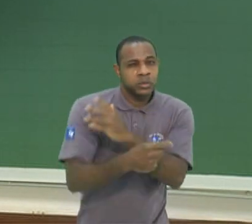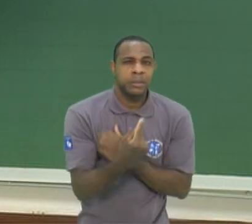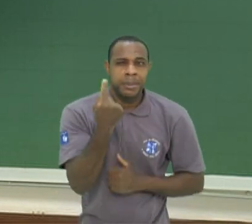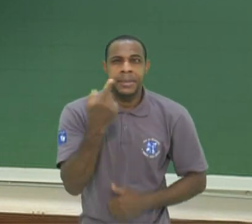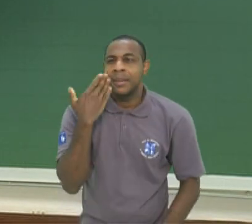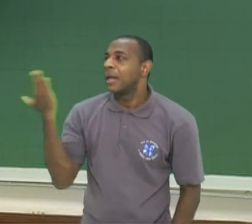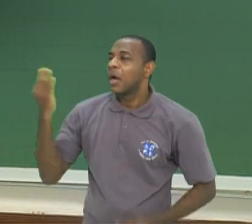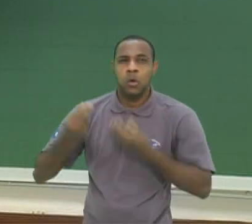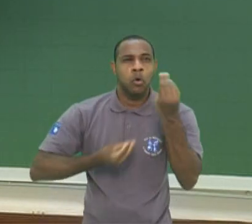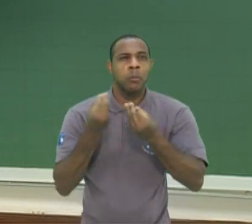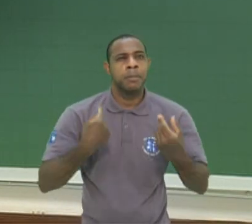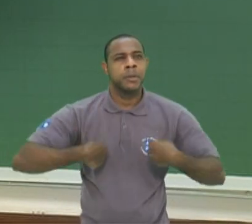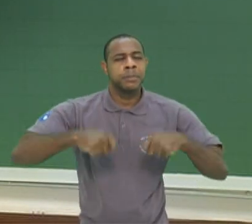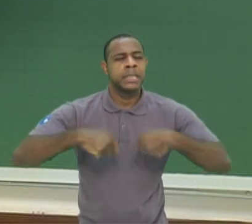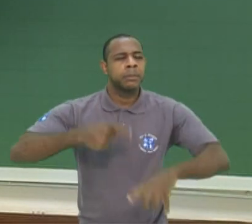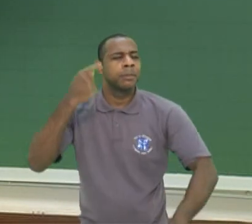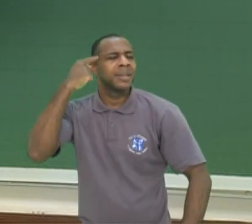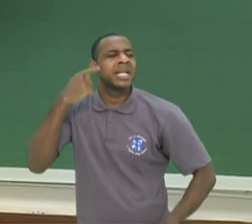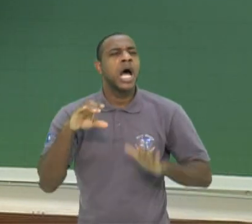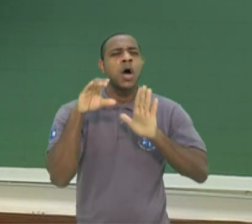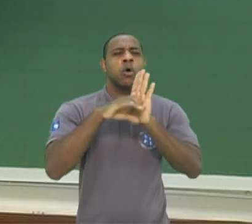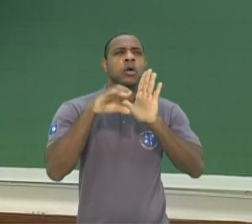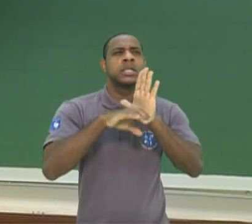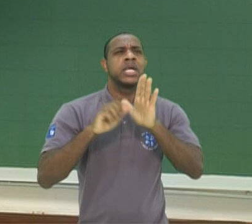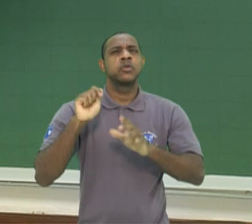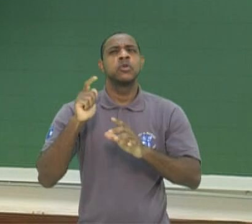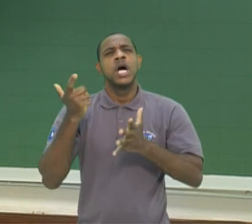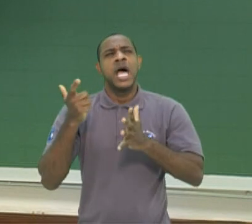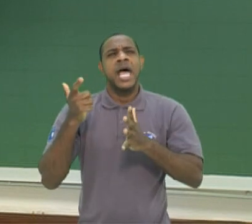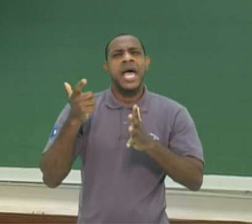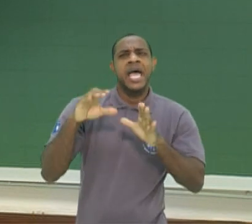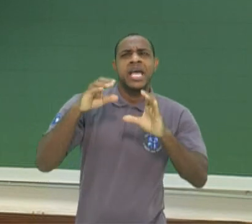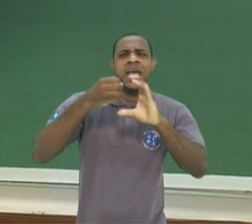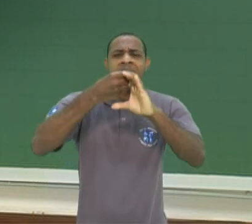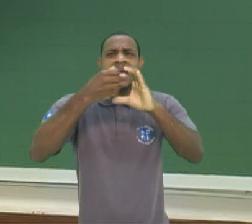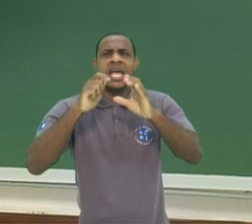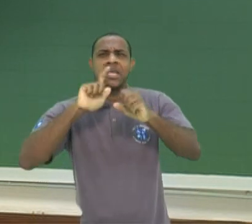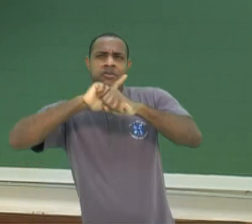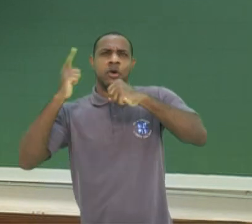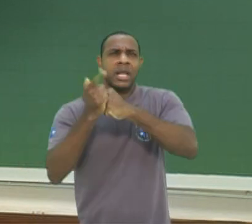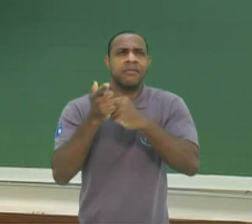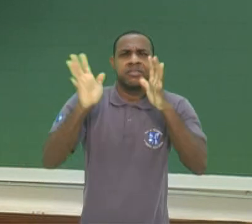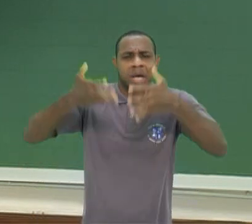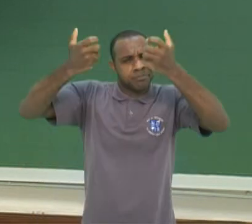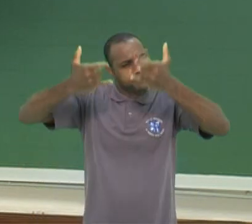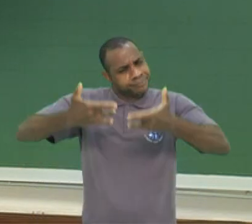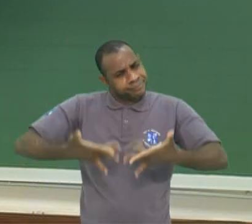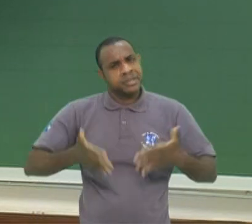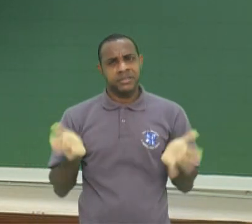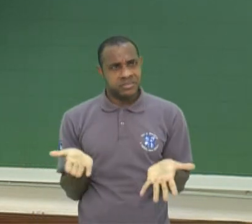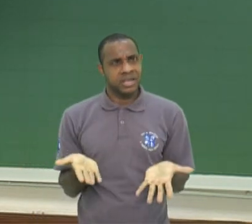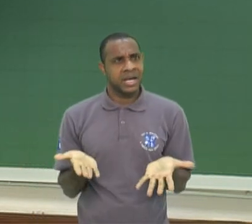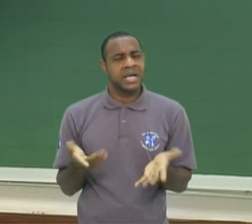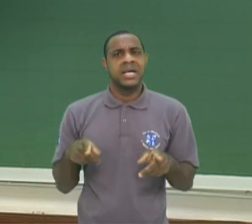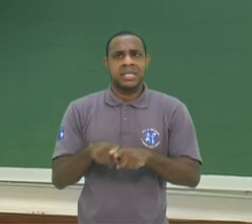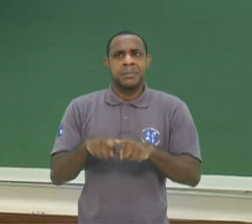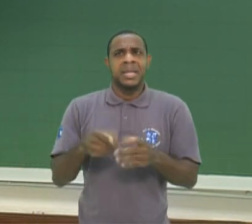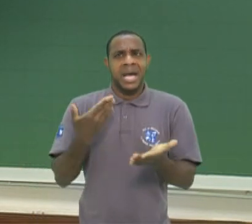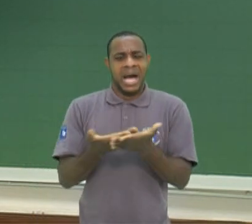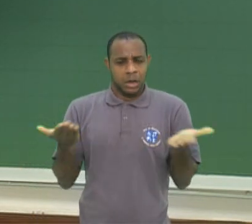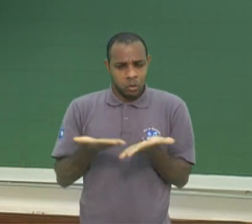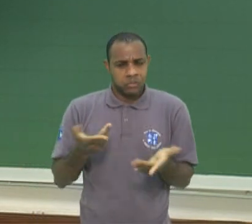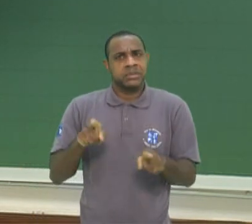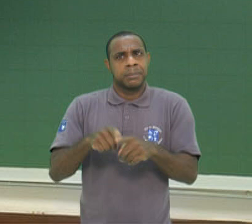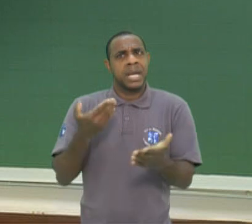questão, pensar os conceitos geográficos que já foram aqui ditos durante essa aula e as aulas que